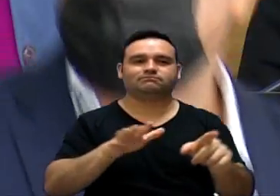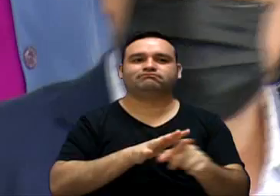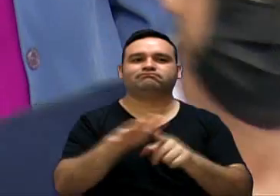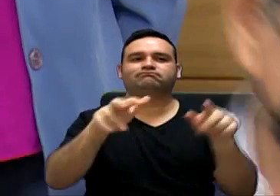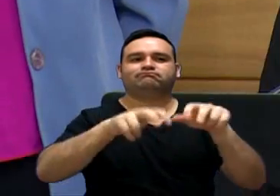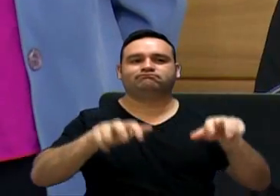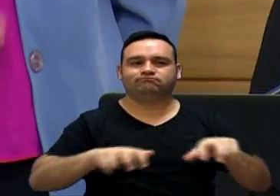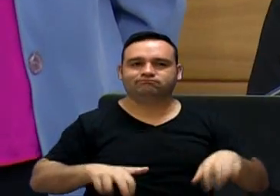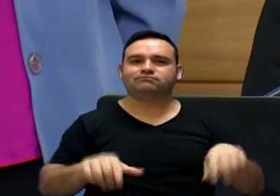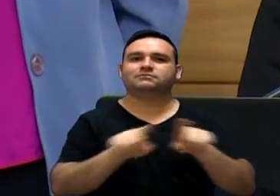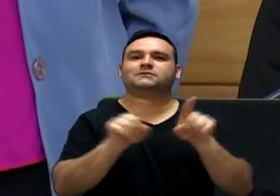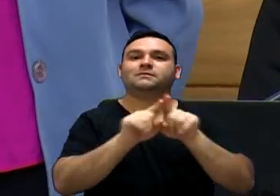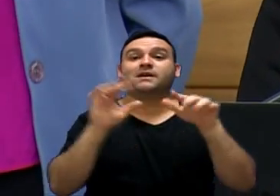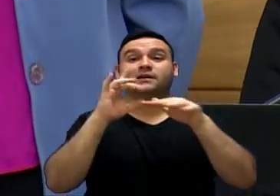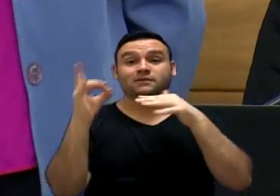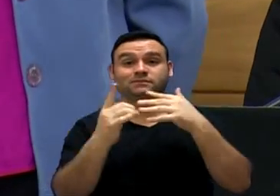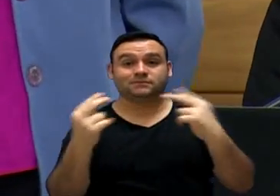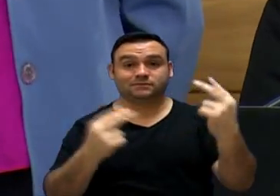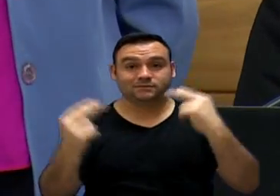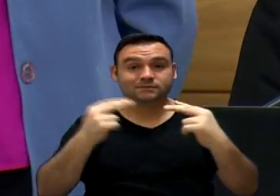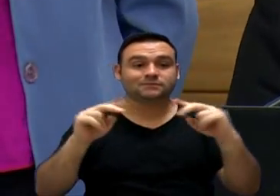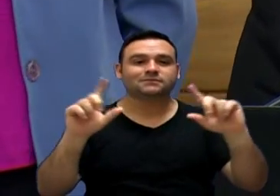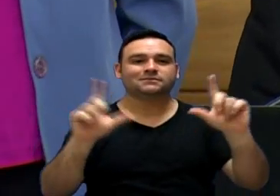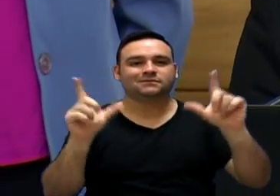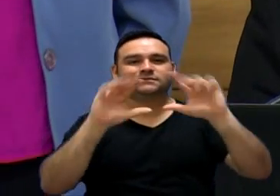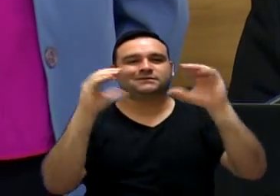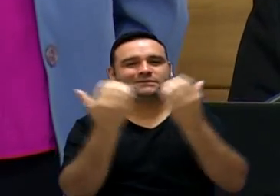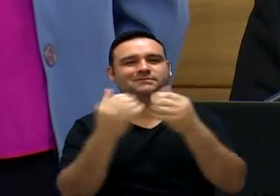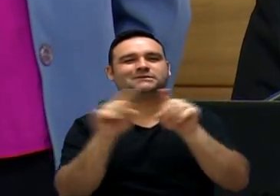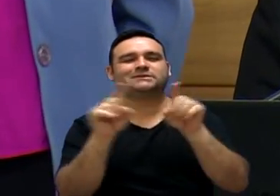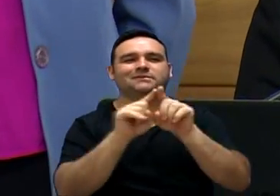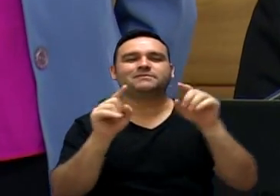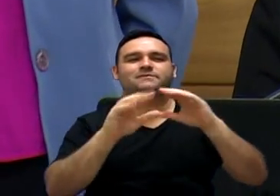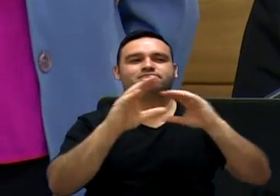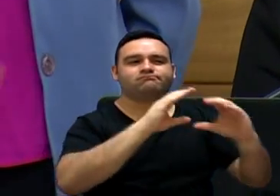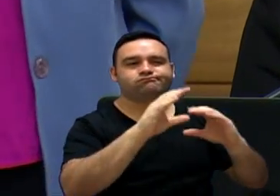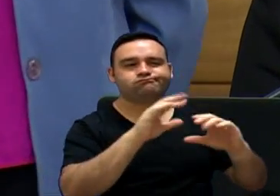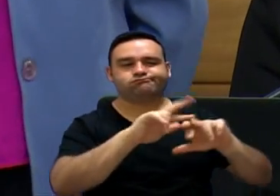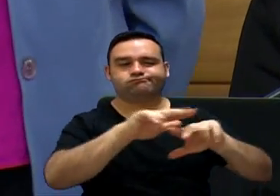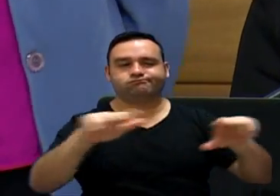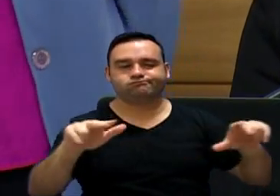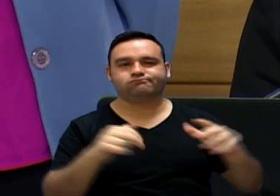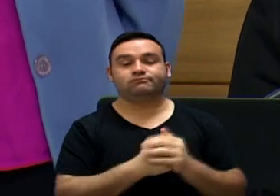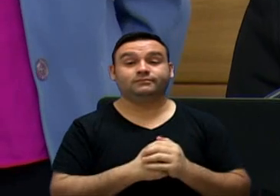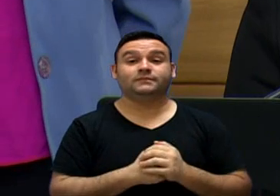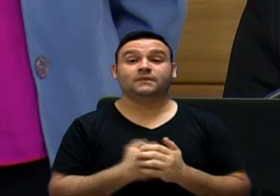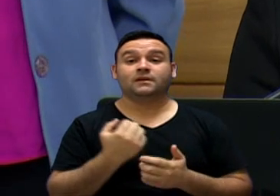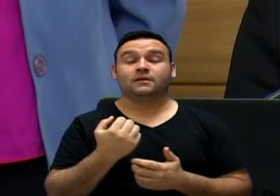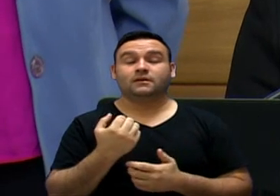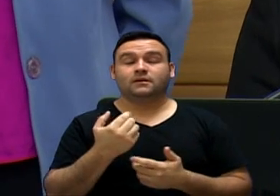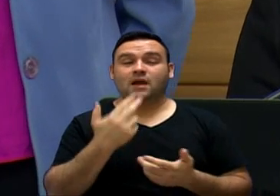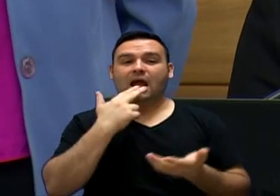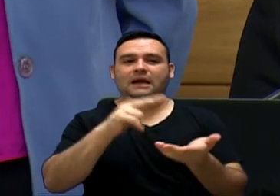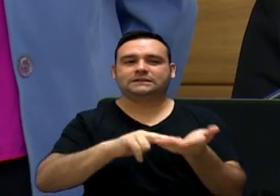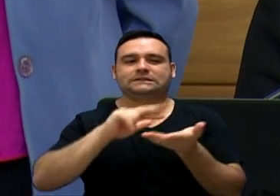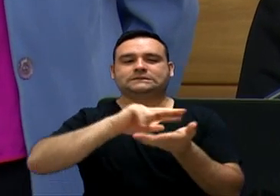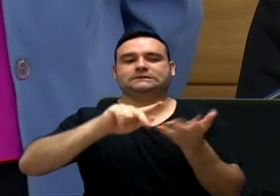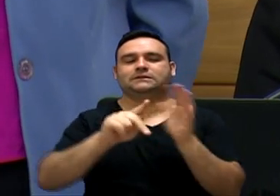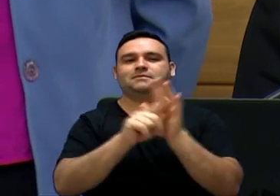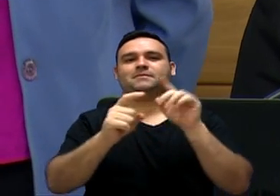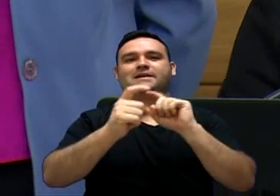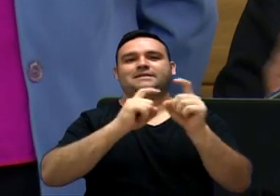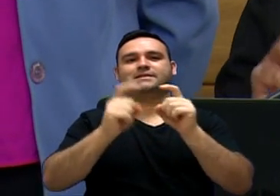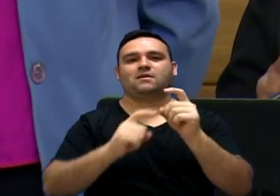dia a todos que nos assistem nas redes sociais, na TV Câmara e em todos os meios de comunicação. Expediente externo da sessão ordinária